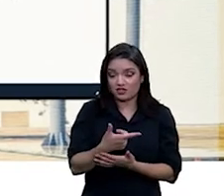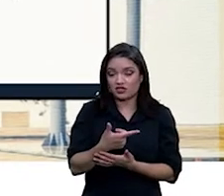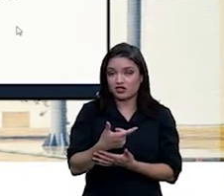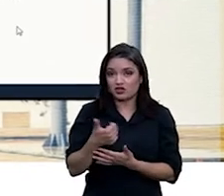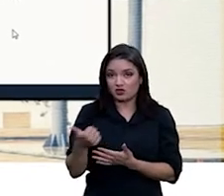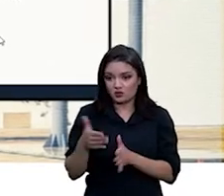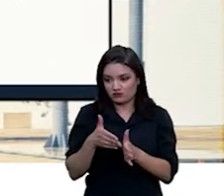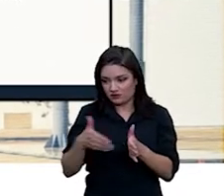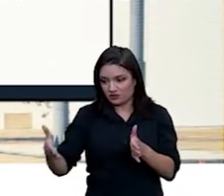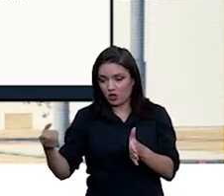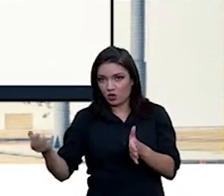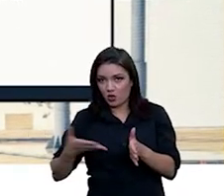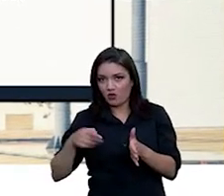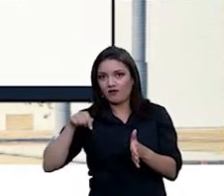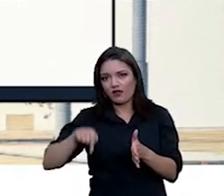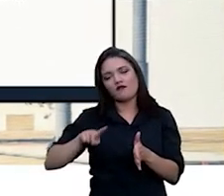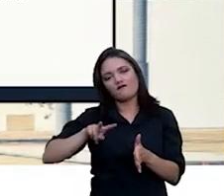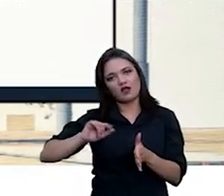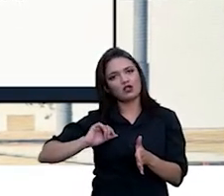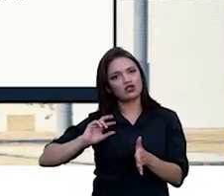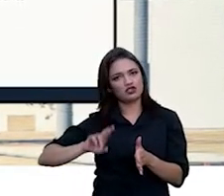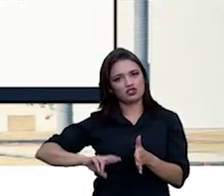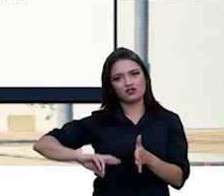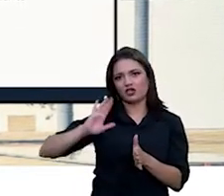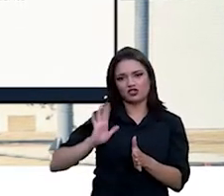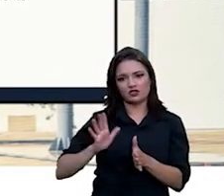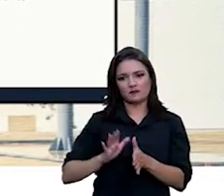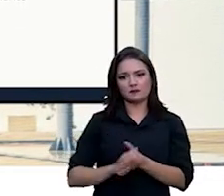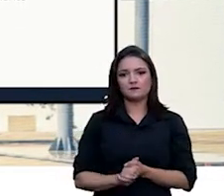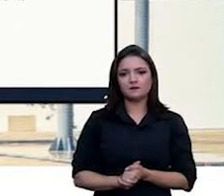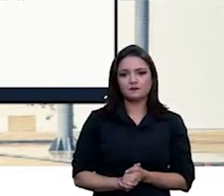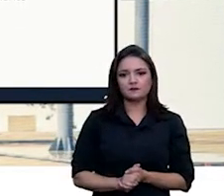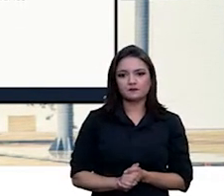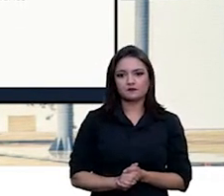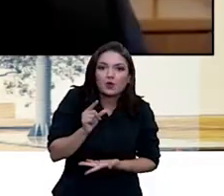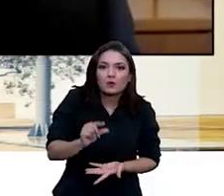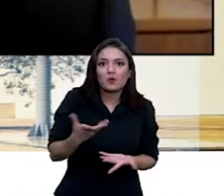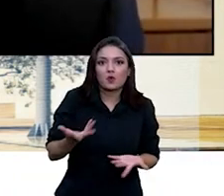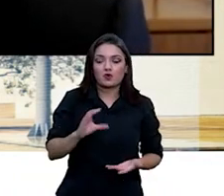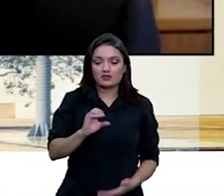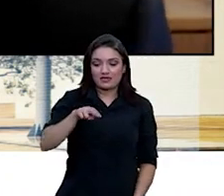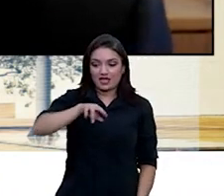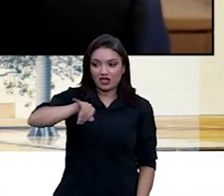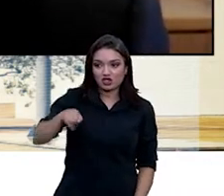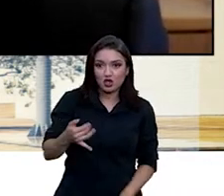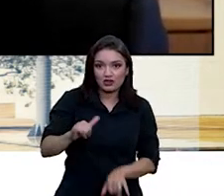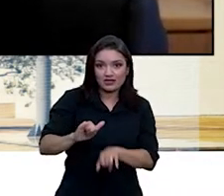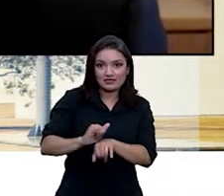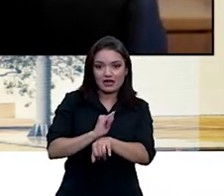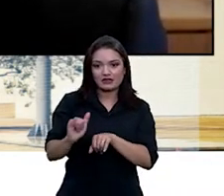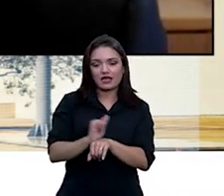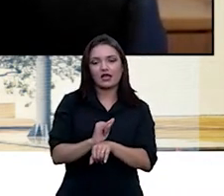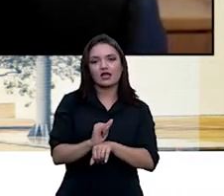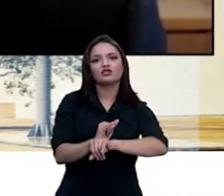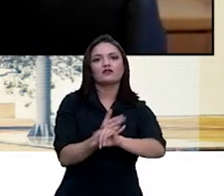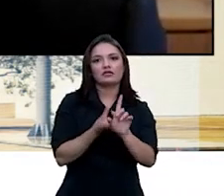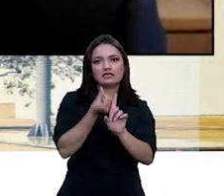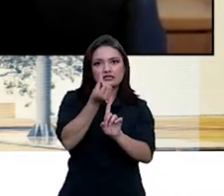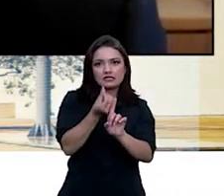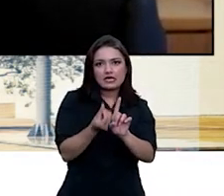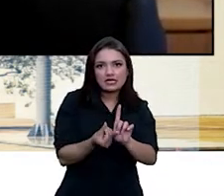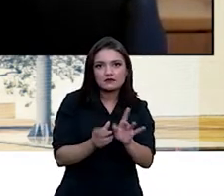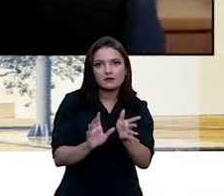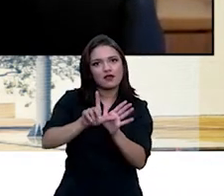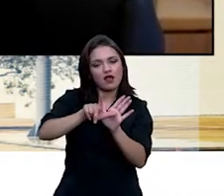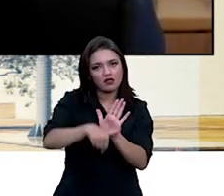considerando as perspectivas de sociedade processos internos e pessoas e recursos o secretário de gestão estratégica do